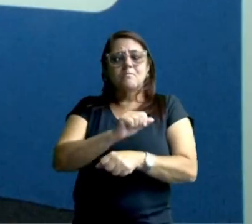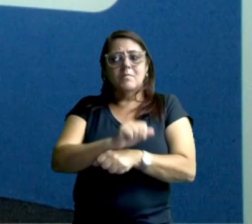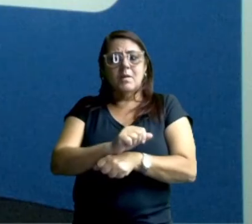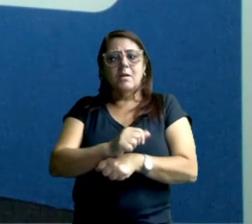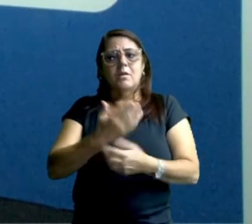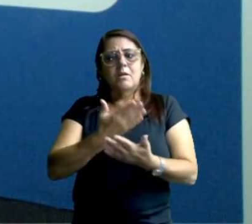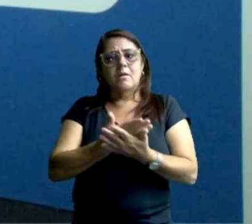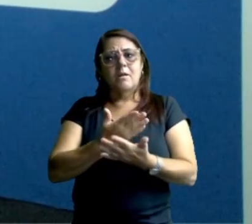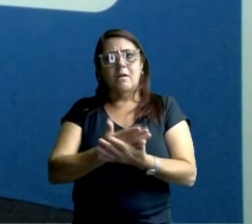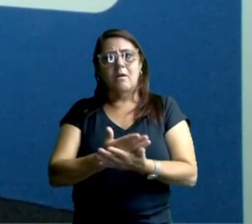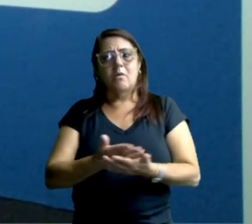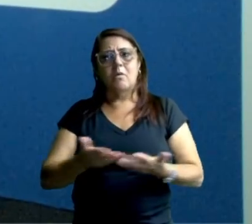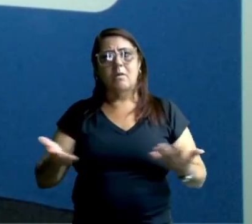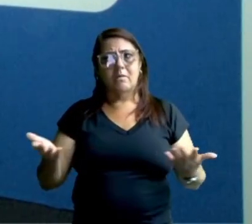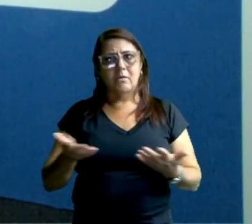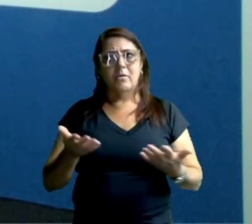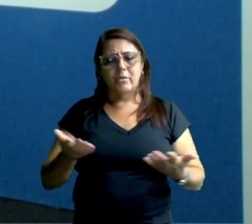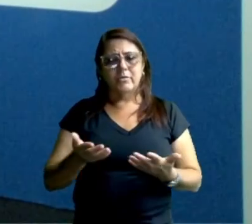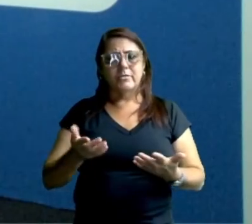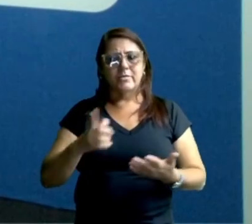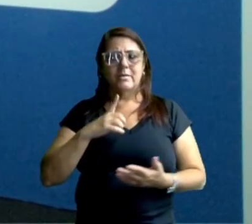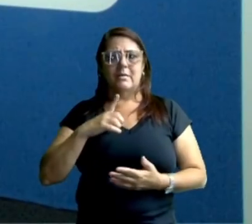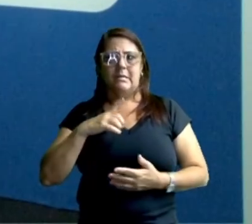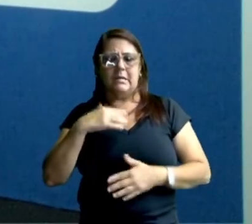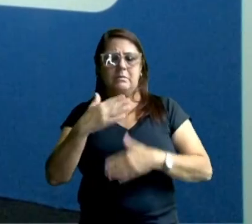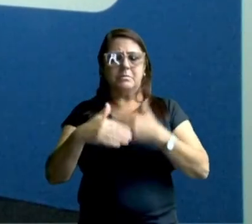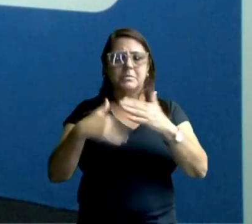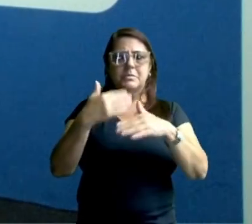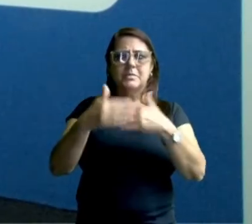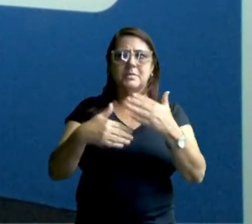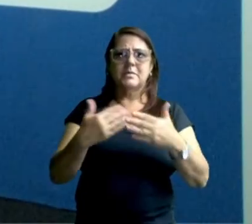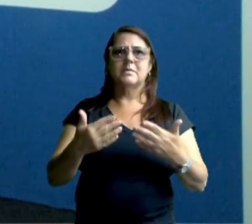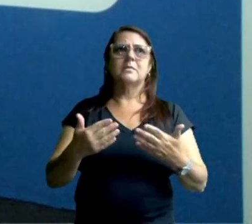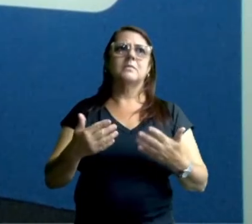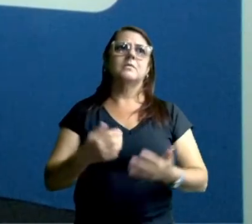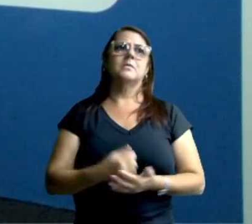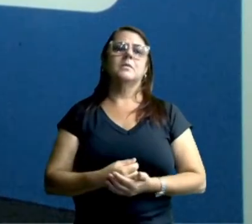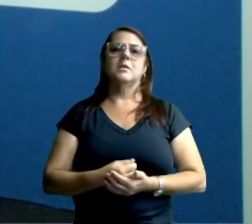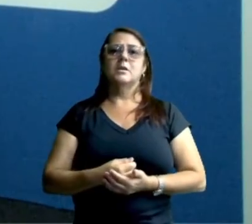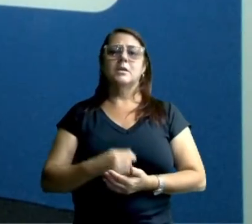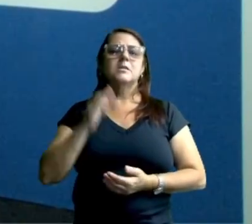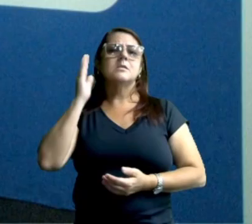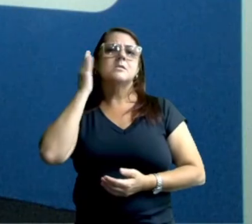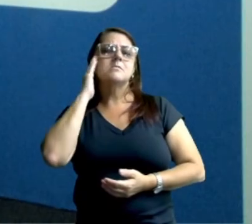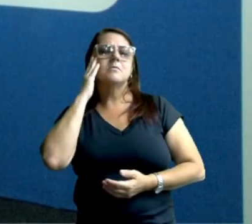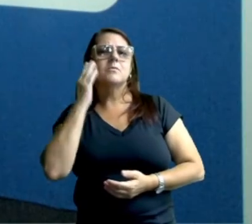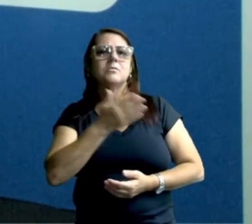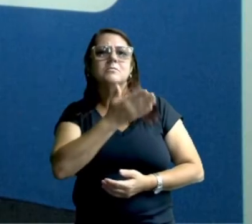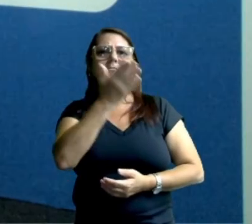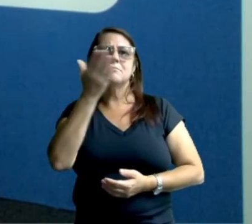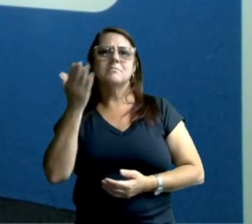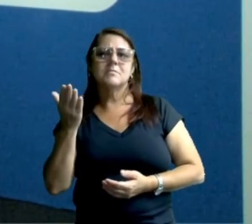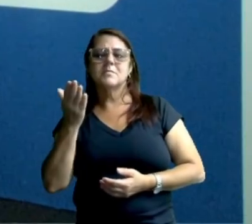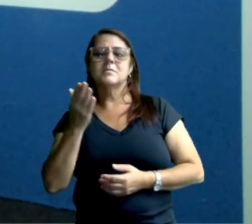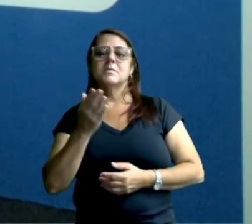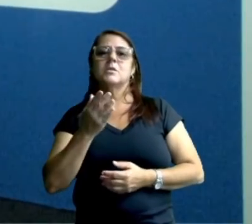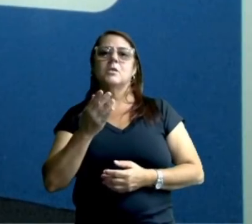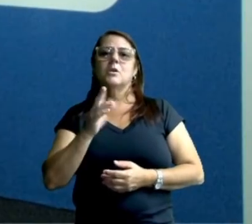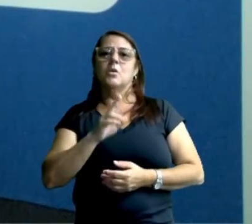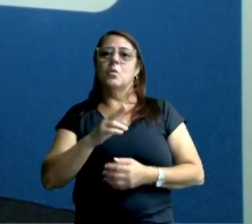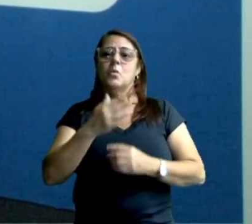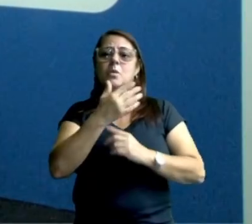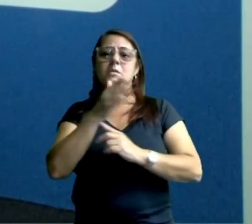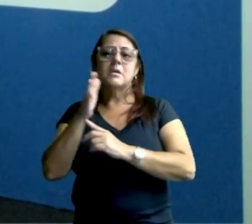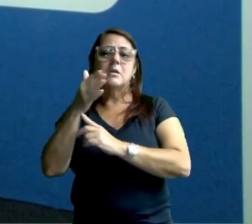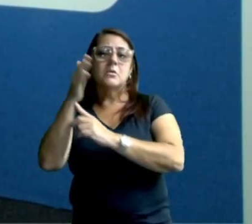essa aula tenha sido bastante produtiva para você, que vocês tenham entendido a importância desses